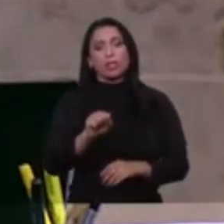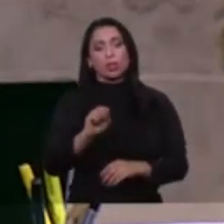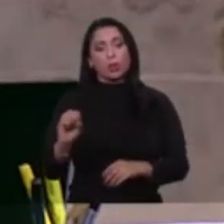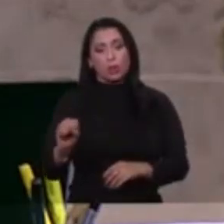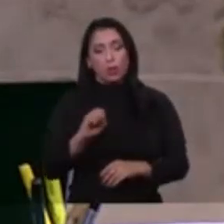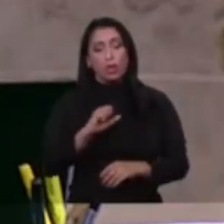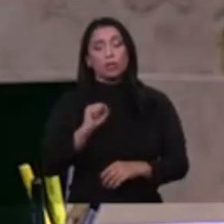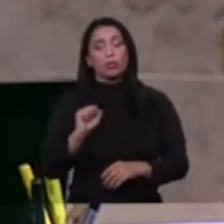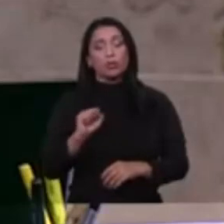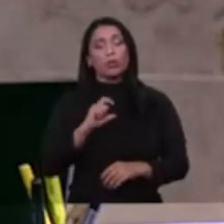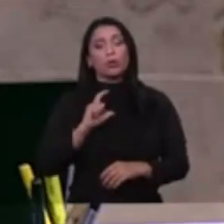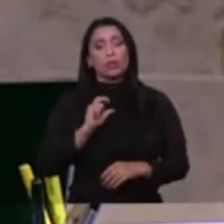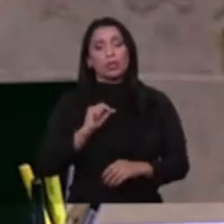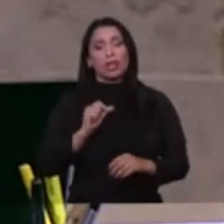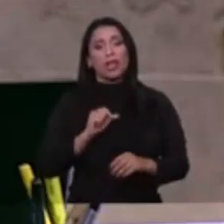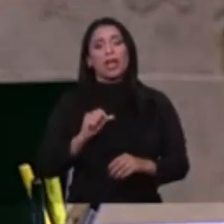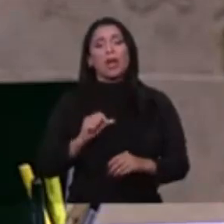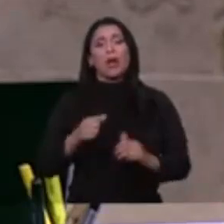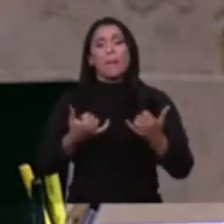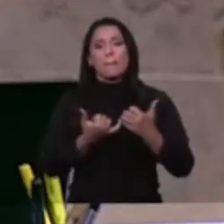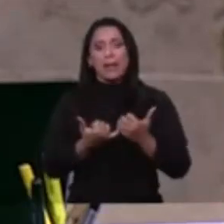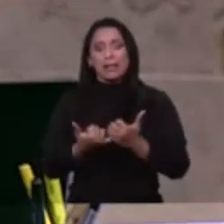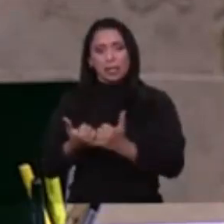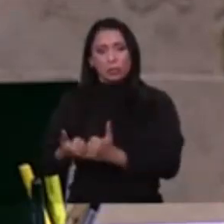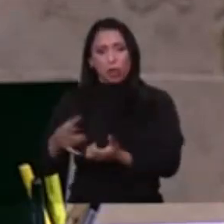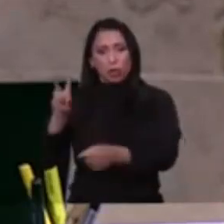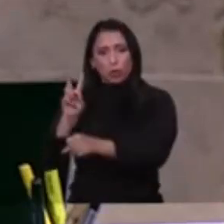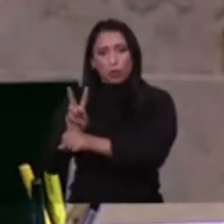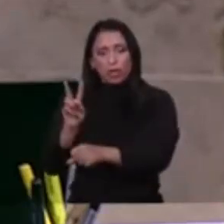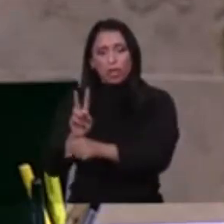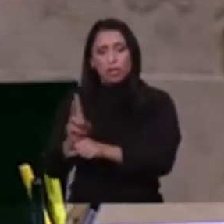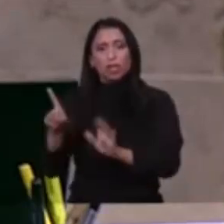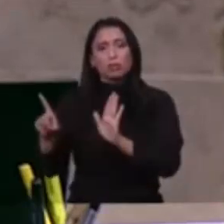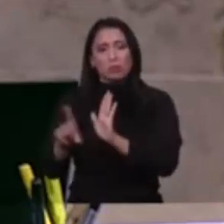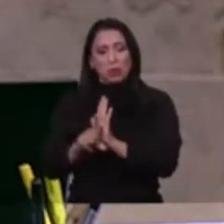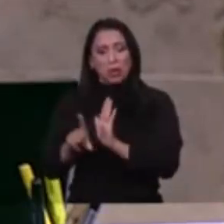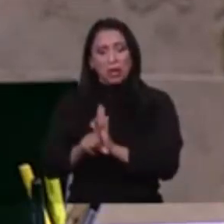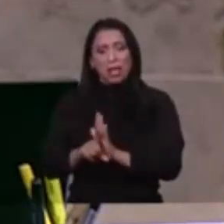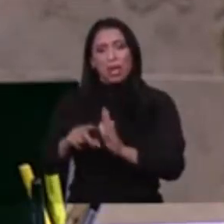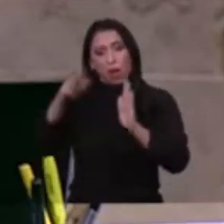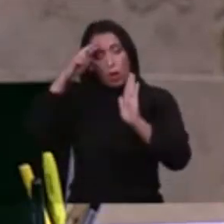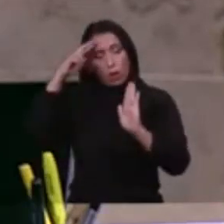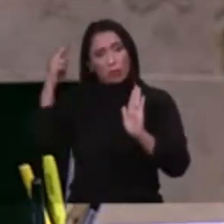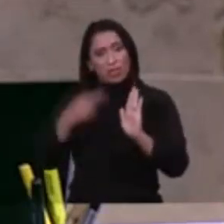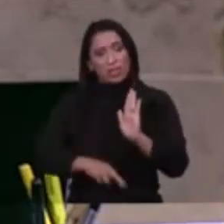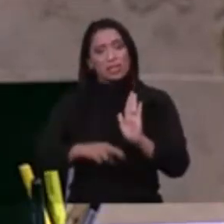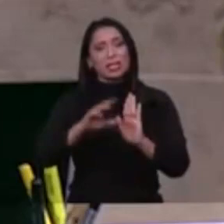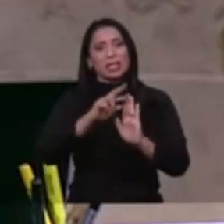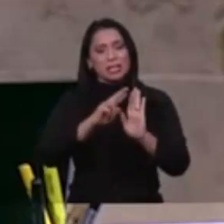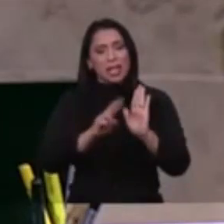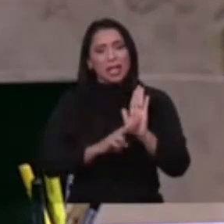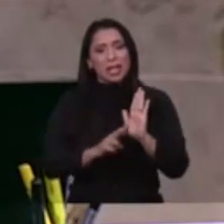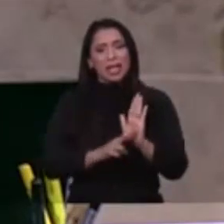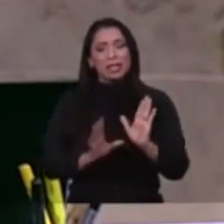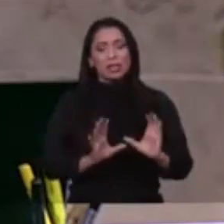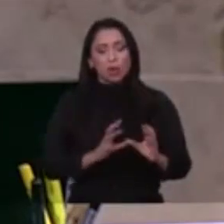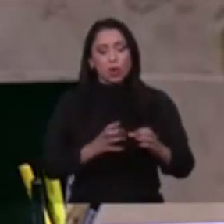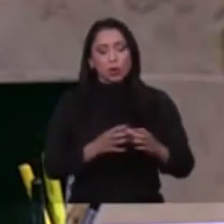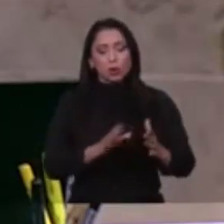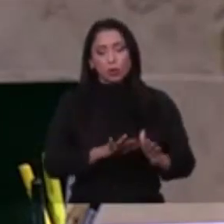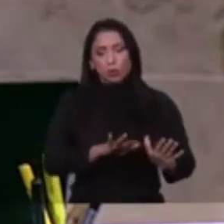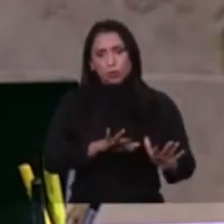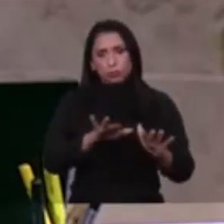9.605/1998, deterioração de patrimônio tombado, observadas as regras do artigo 29 caput, concurso de pessoas, e